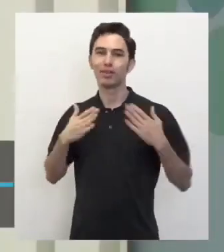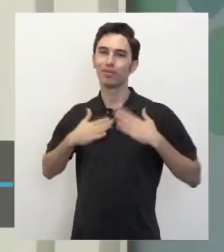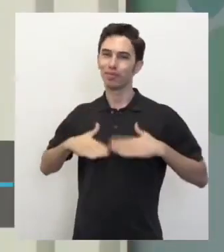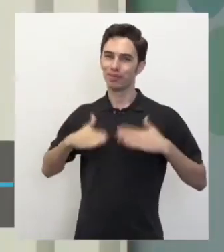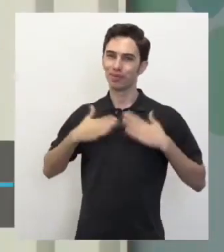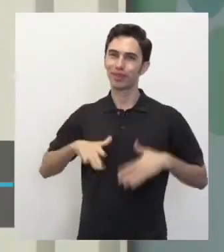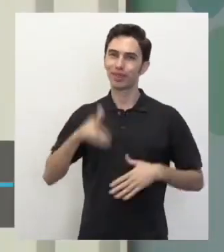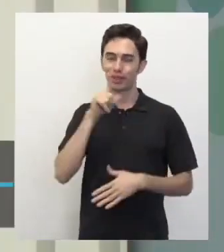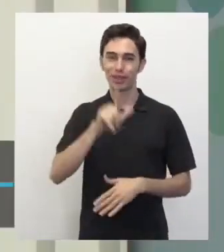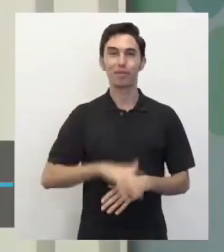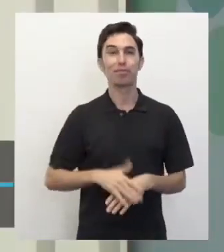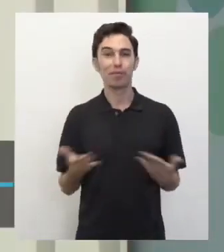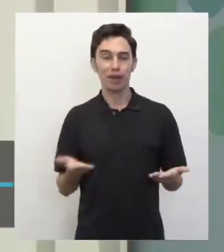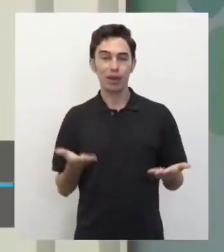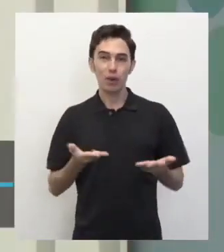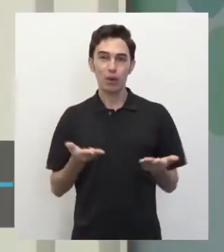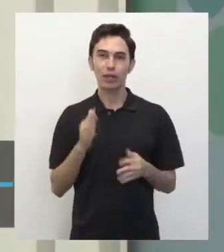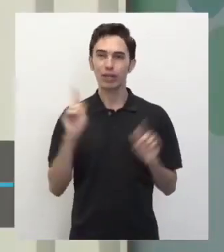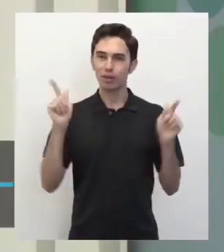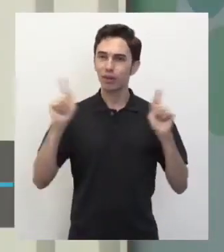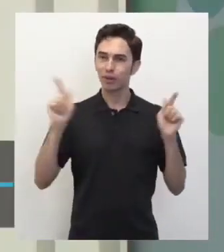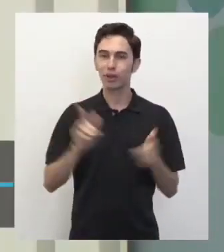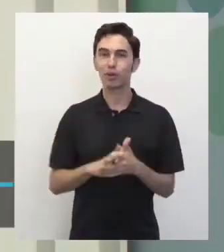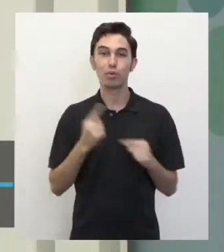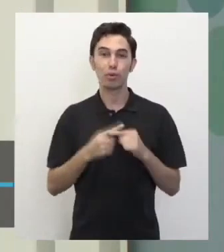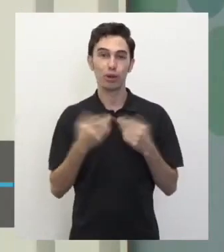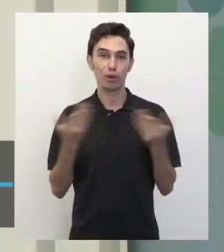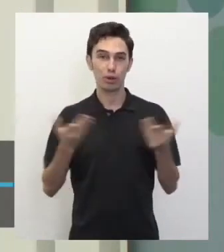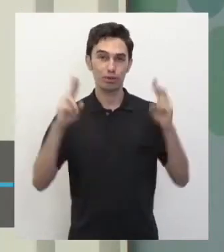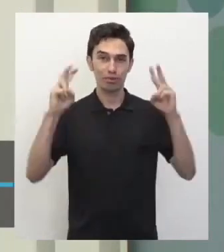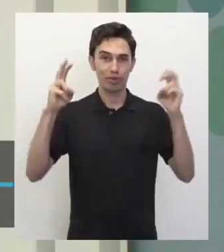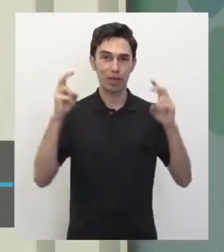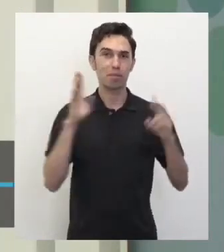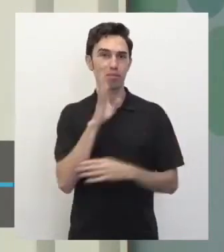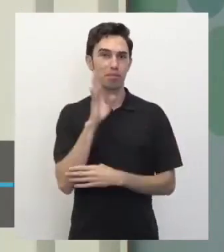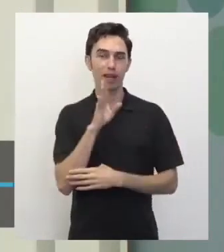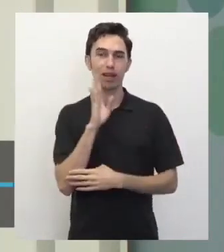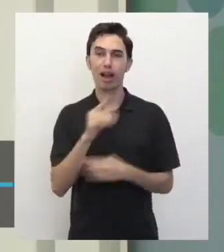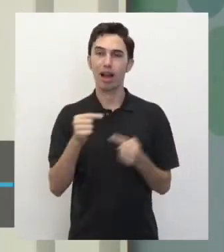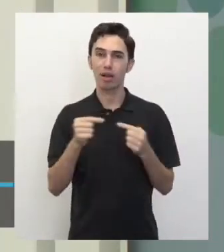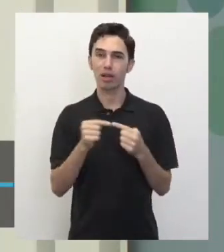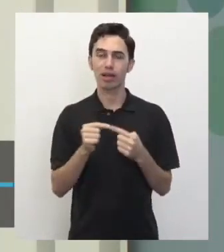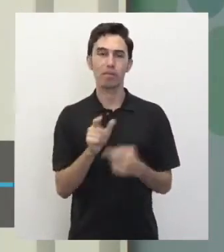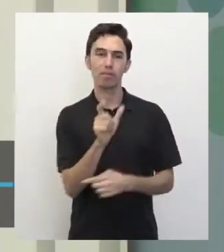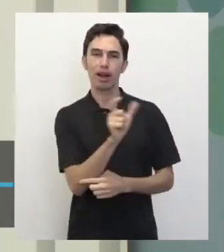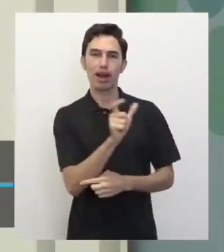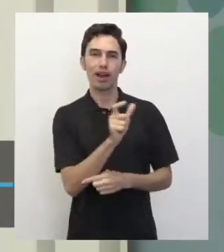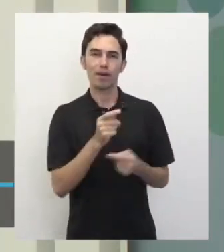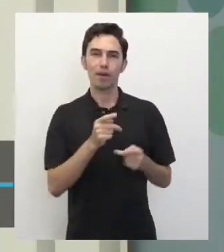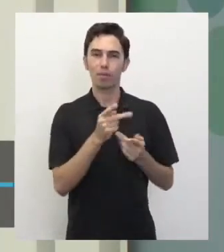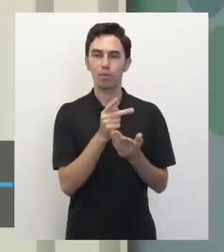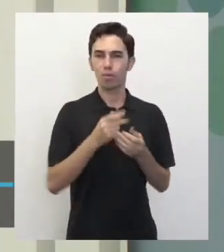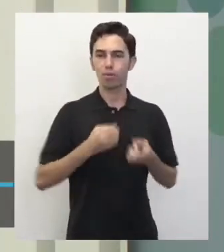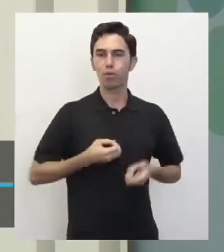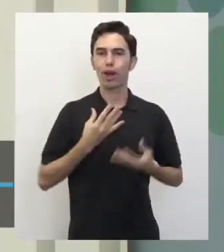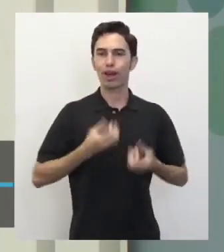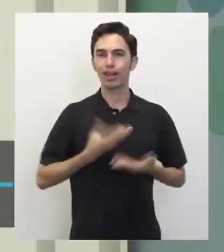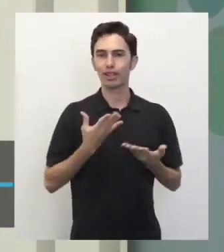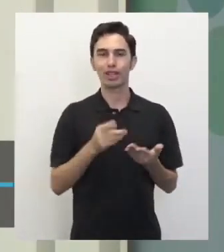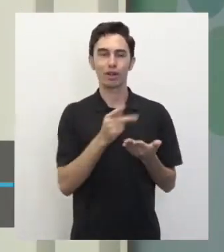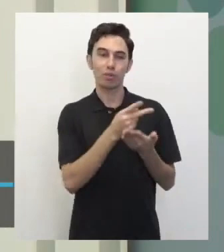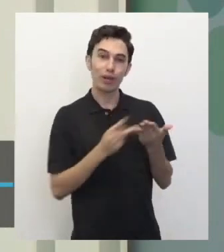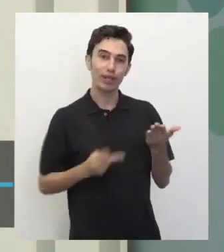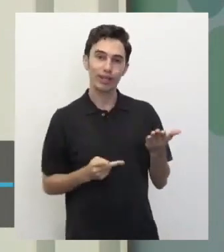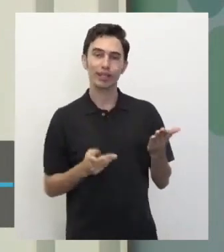é bem divertido. E eu tô falando isso porque a gente vai falar de um tema muito bacana, a gente vai falar sobre a palavra poética, falar sobre poesia. Gente, não